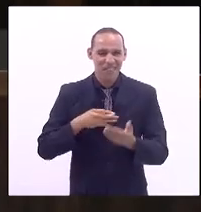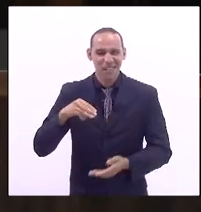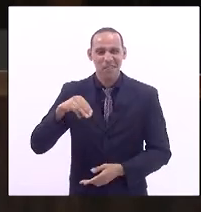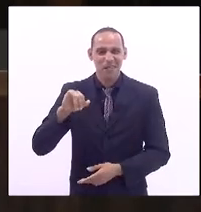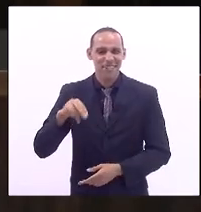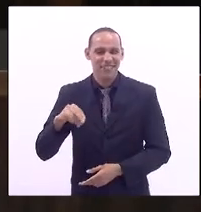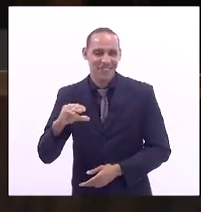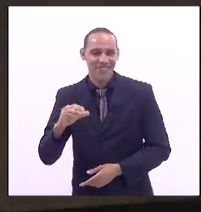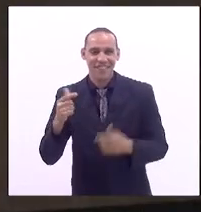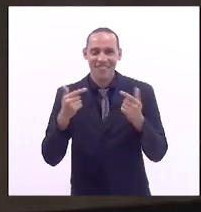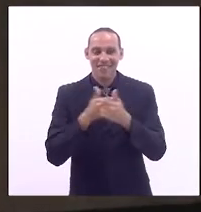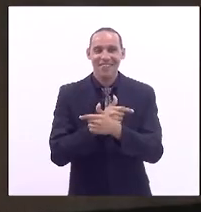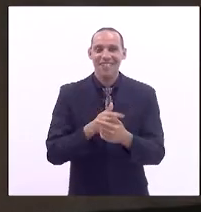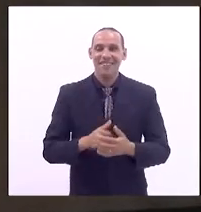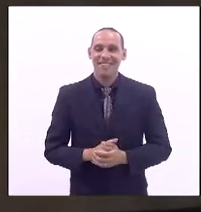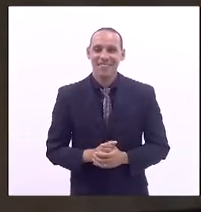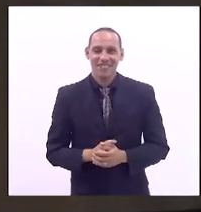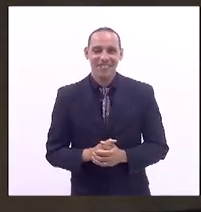ó